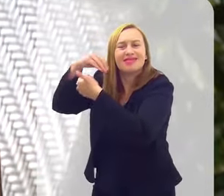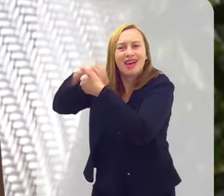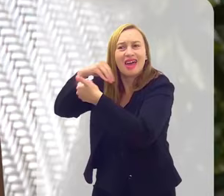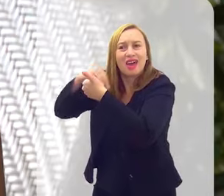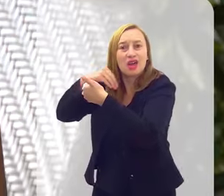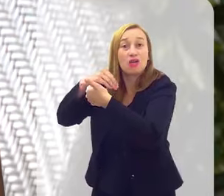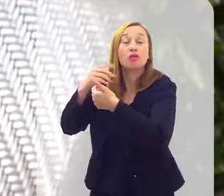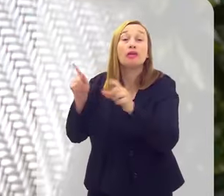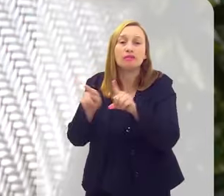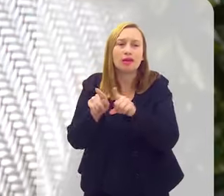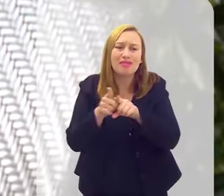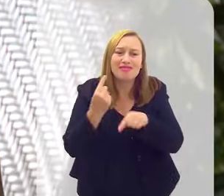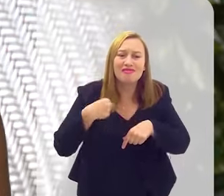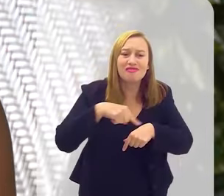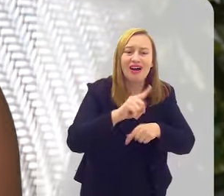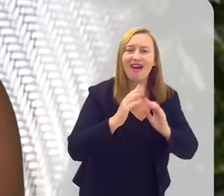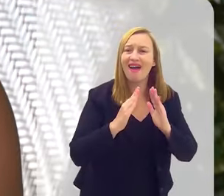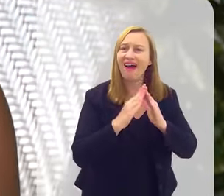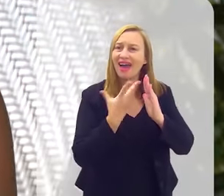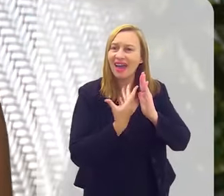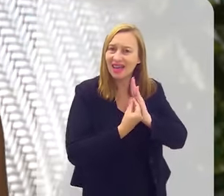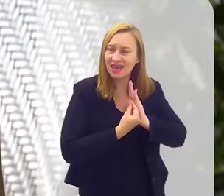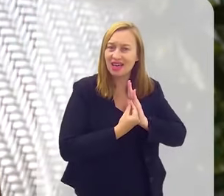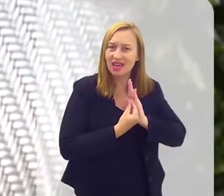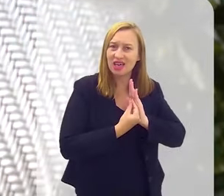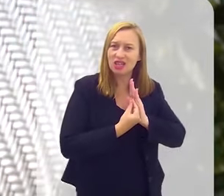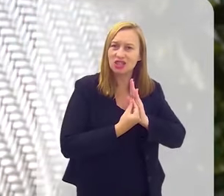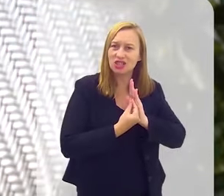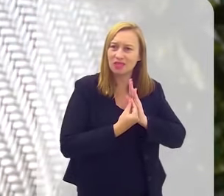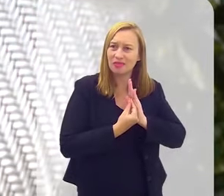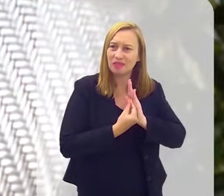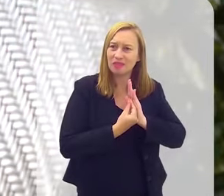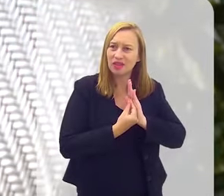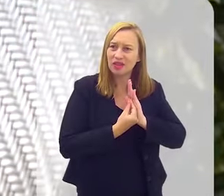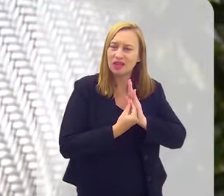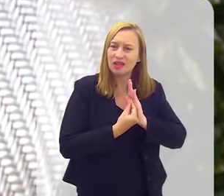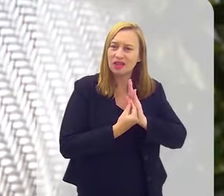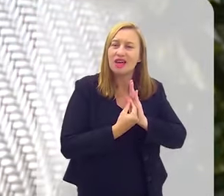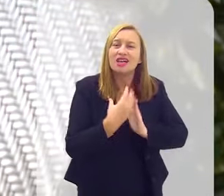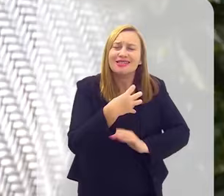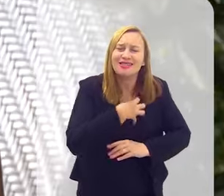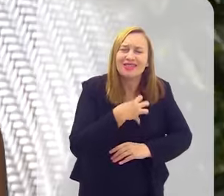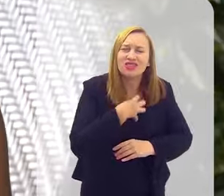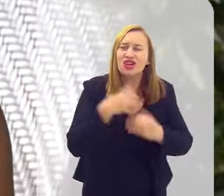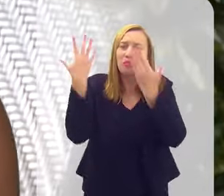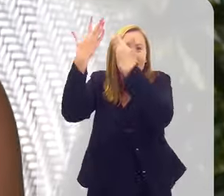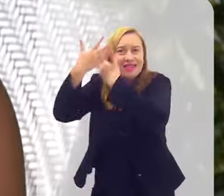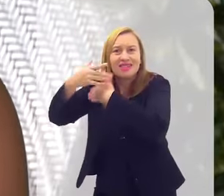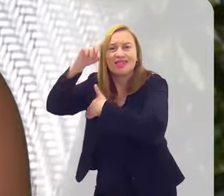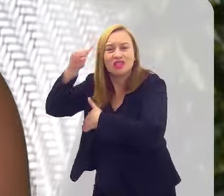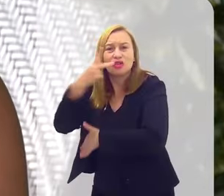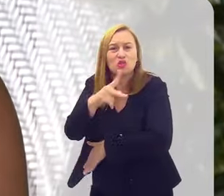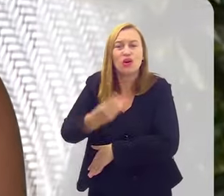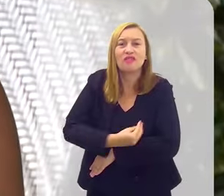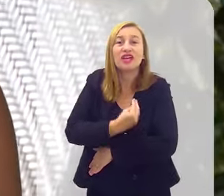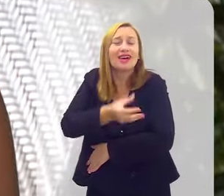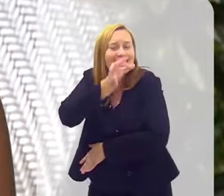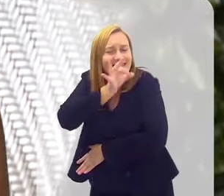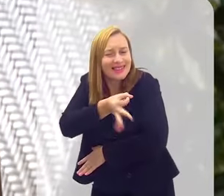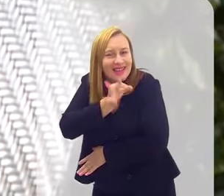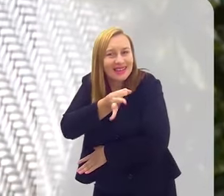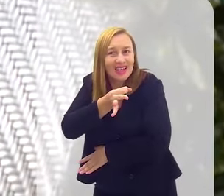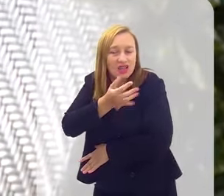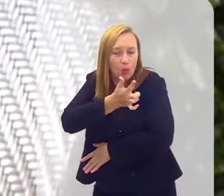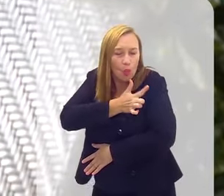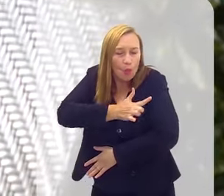orientação busque uma igreja entre numa casa de adoração e vá buscar a presença de Deus na sua vida eu